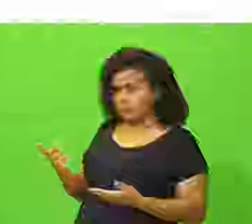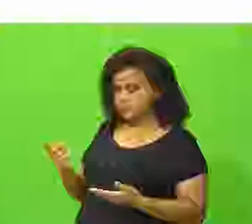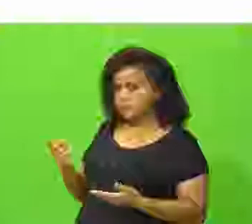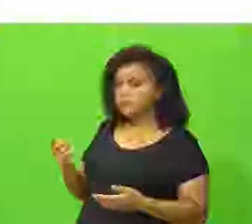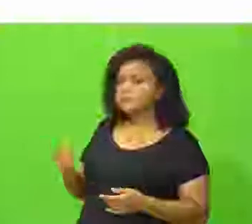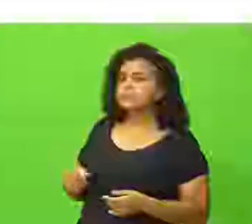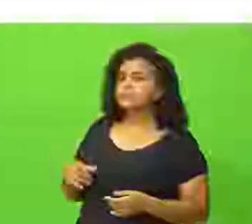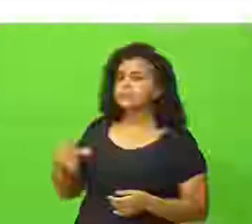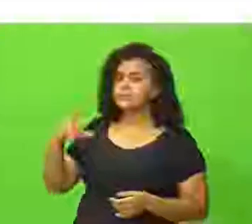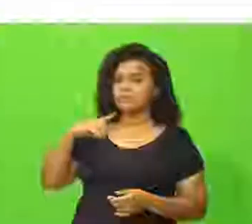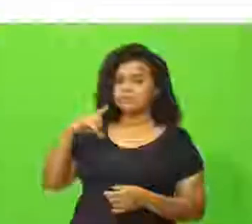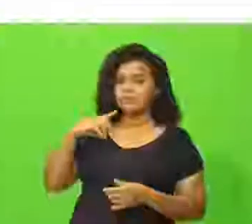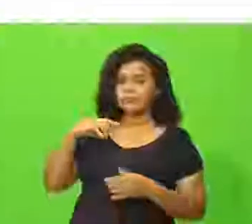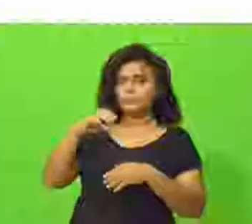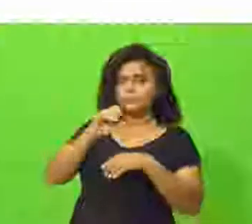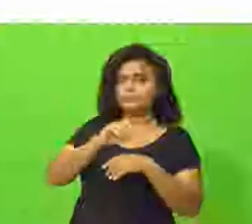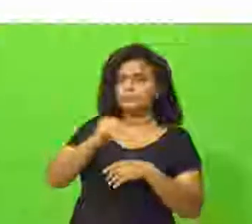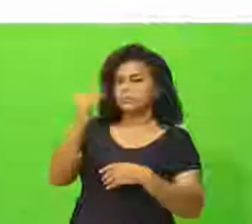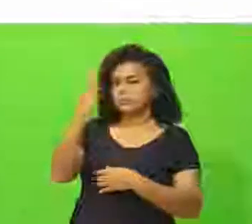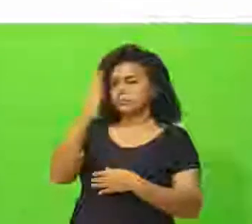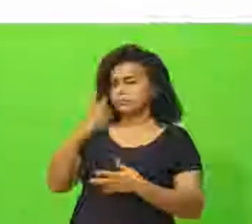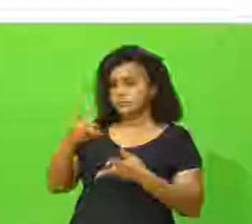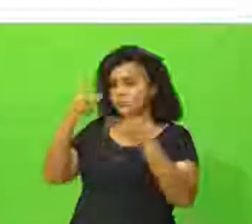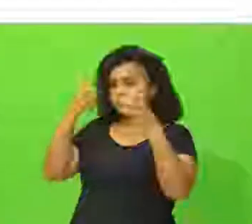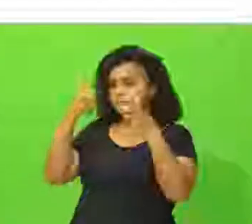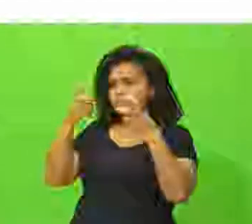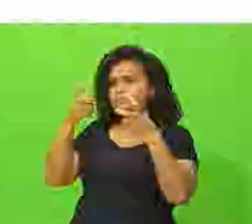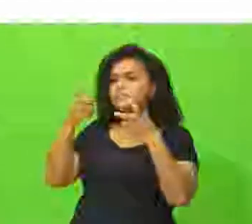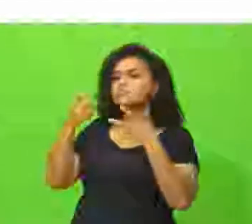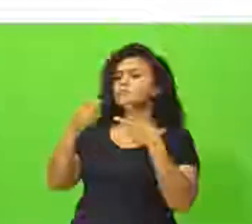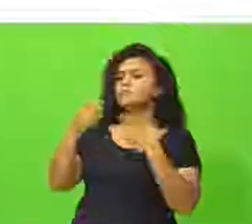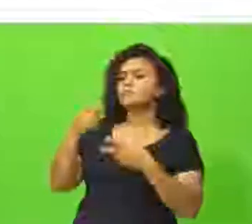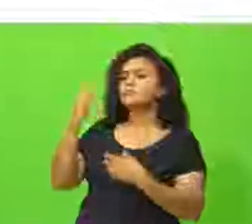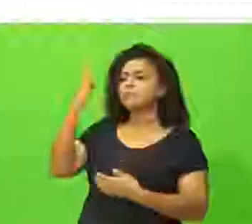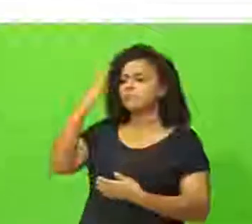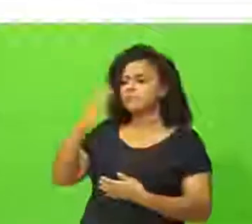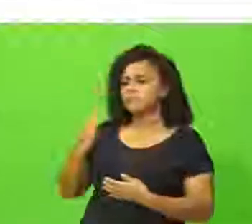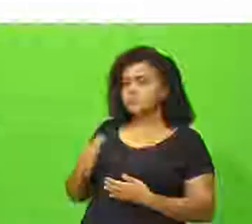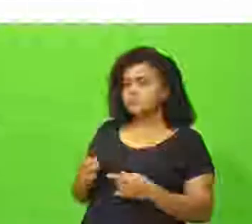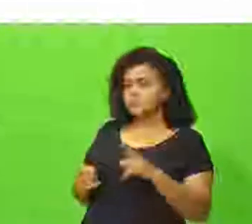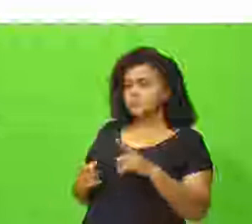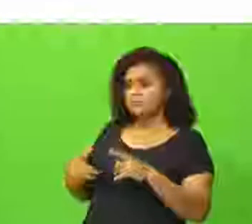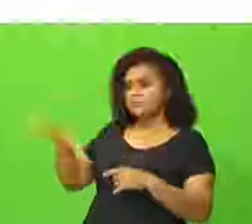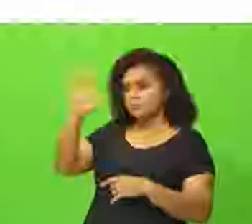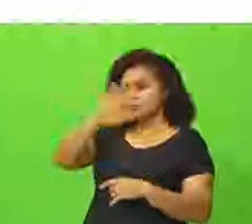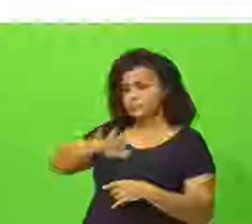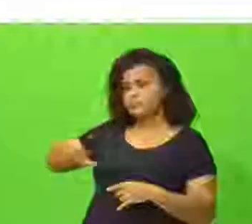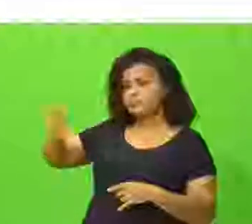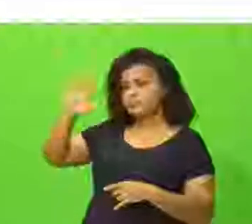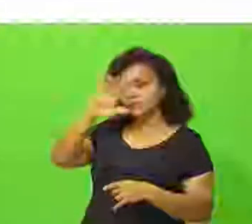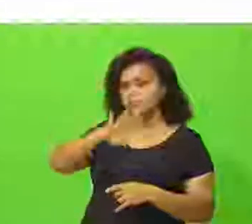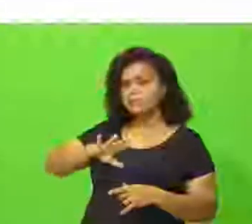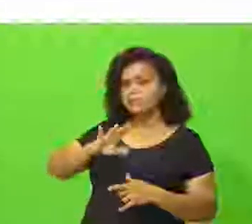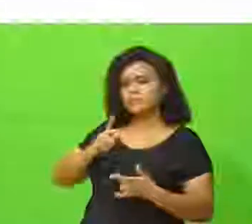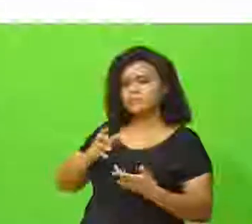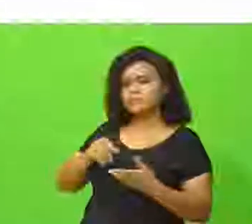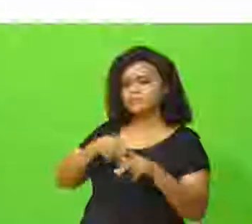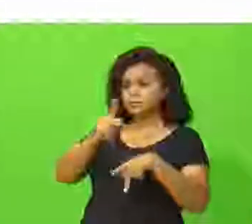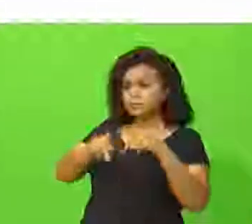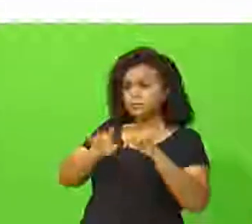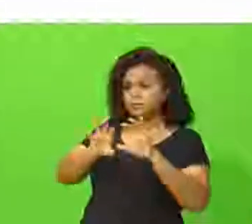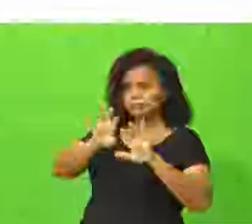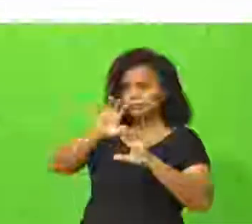Observem, nós temos aqui o mapa demográfico. Neste mapa, nós temos a distribuição da